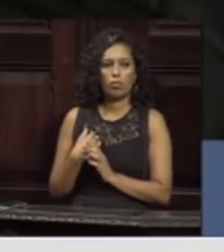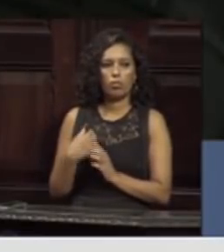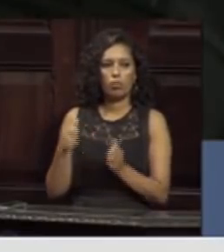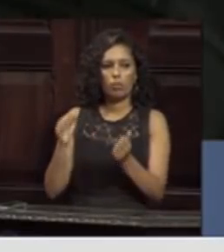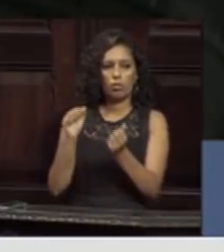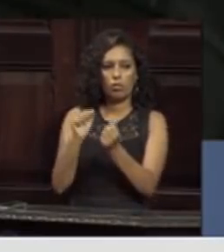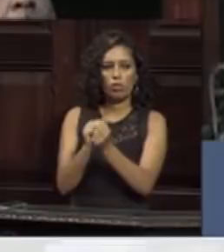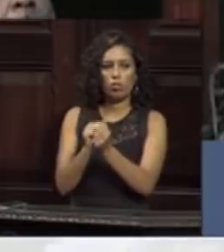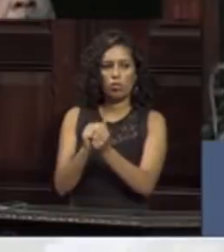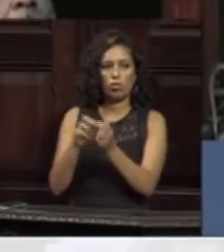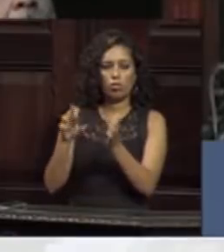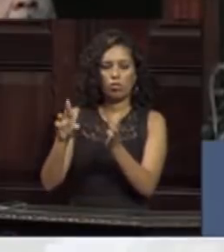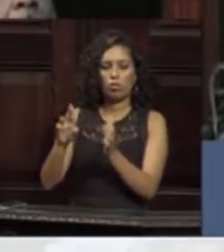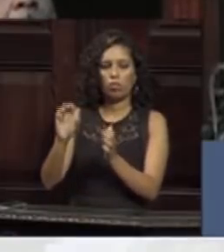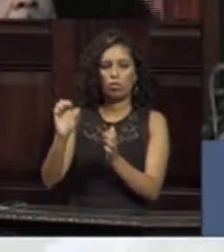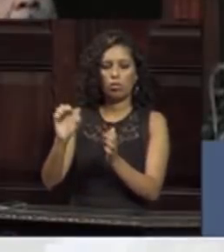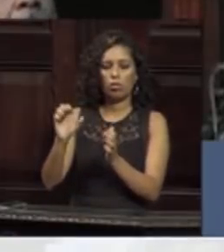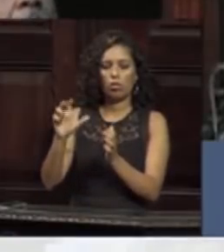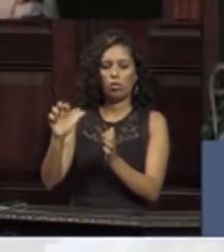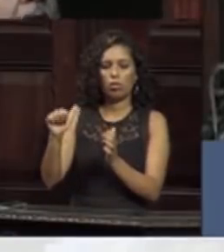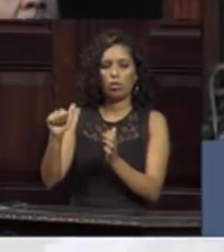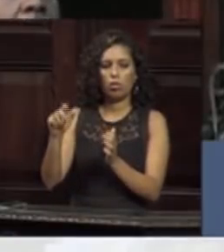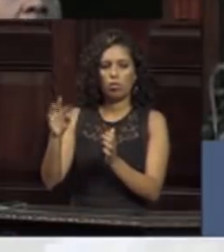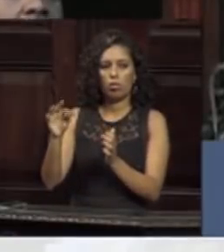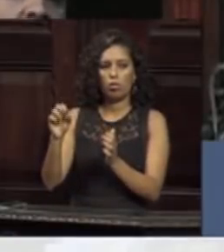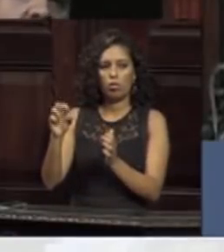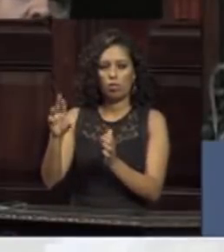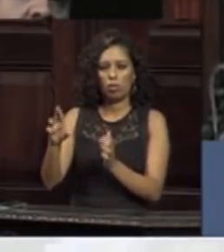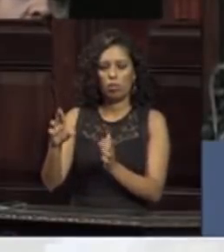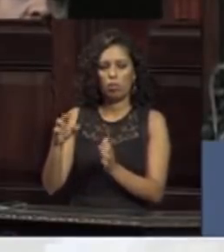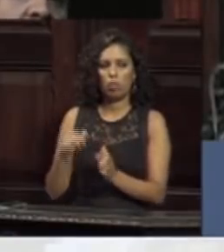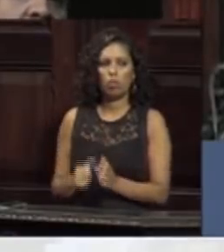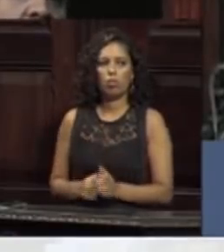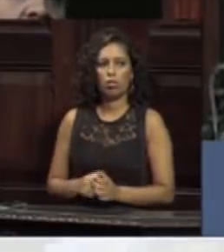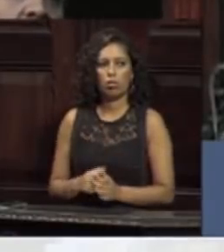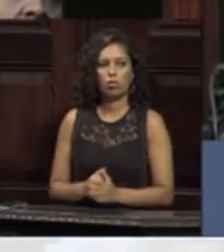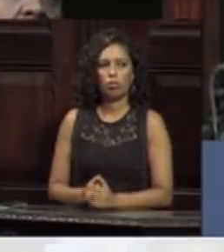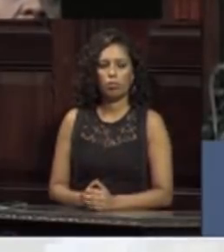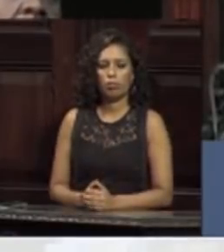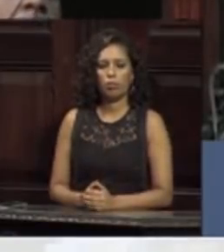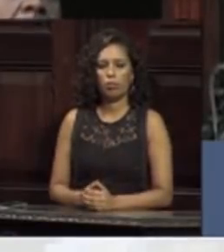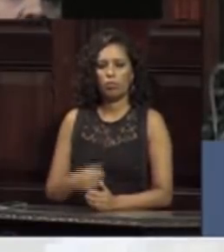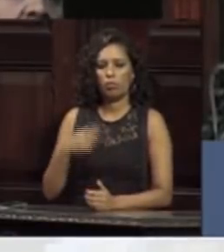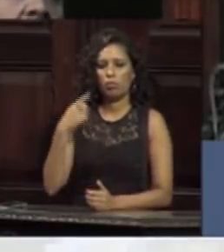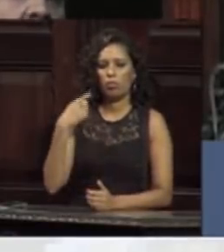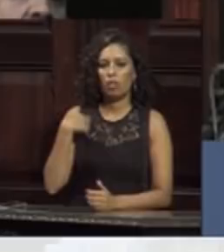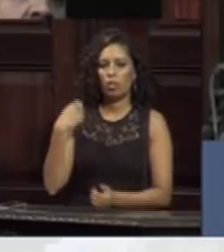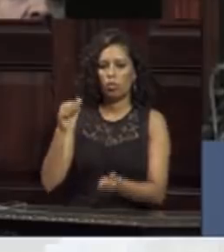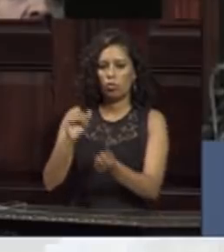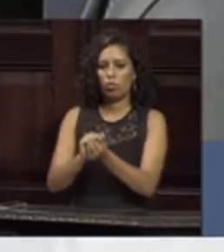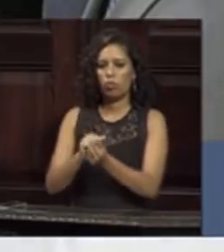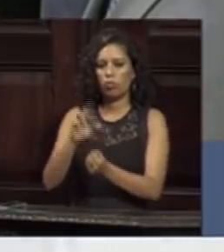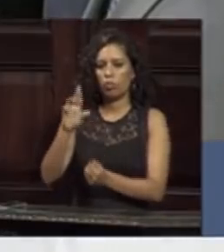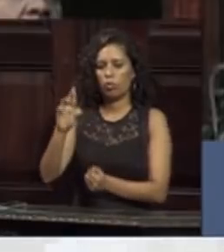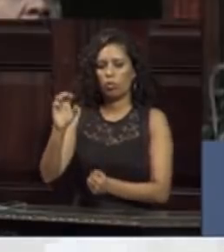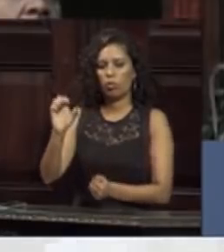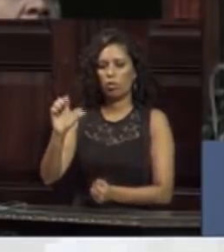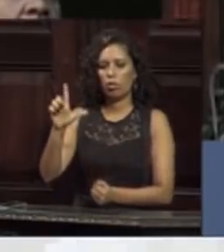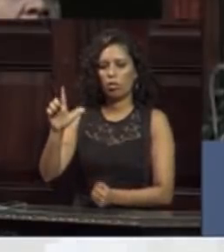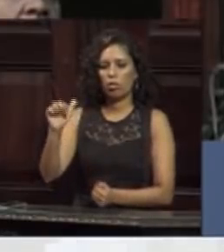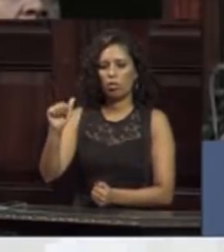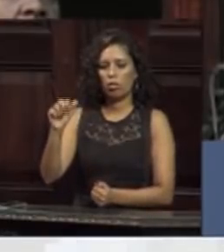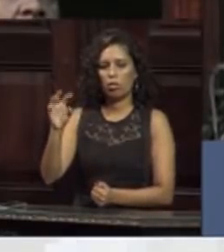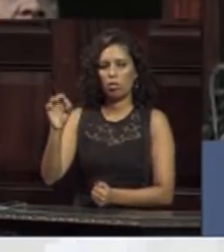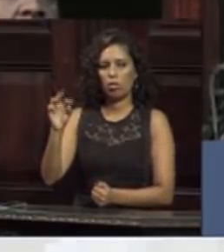Acompanho o relator, senhor presidente. 2-2. Deputado Gustavo Tutuca. Acompanho o relator, presidente.